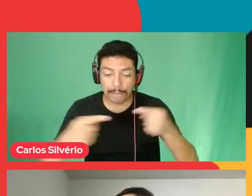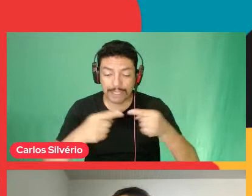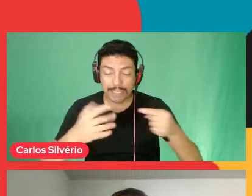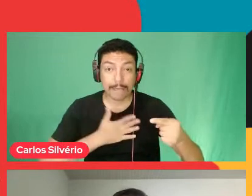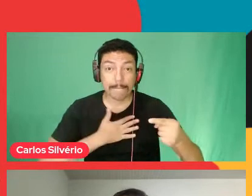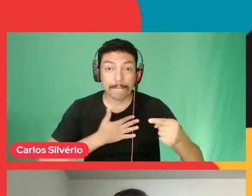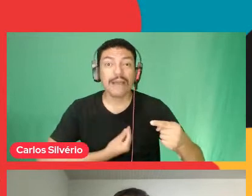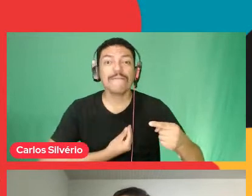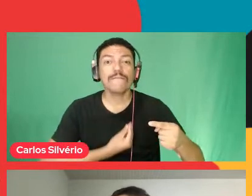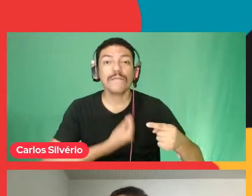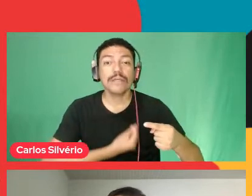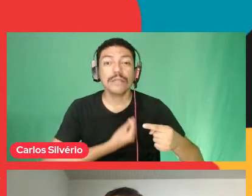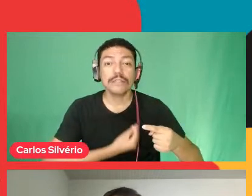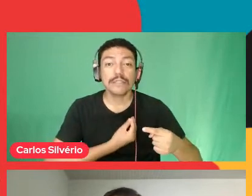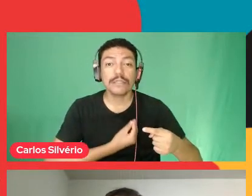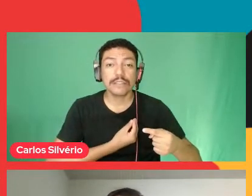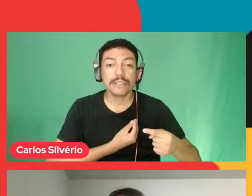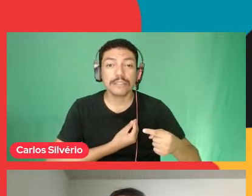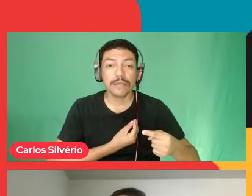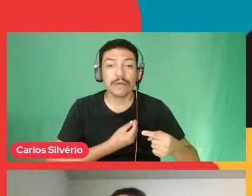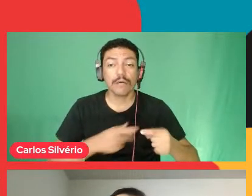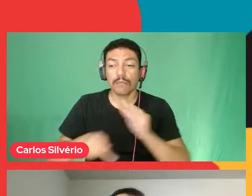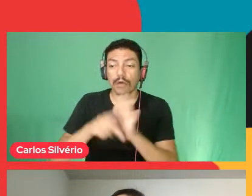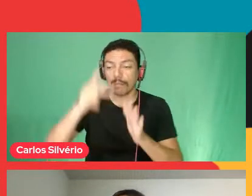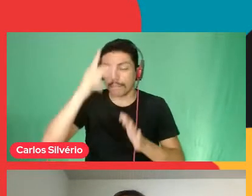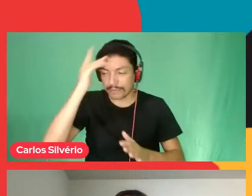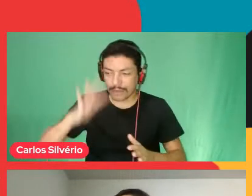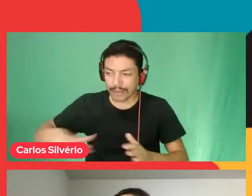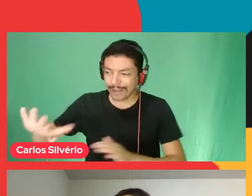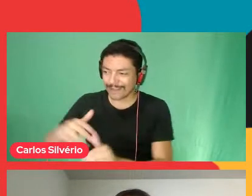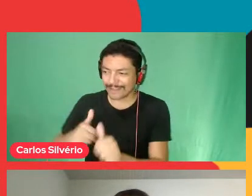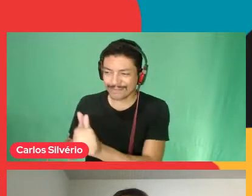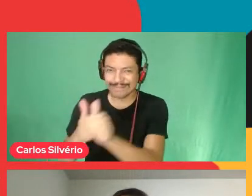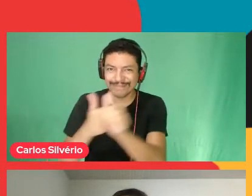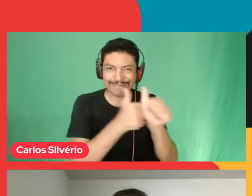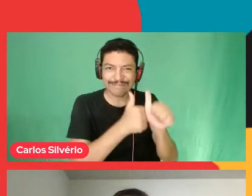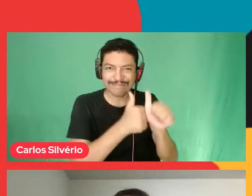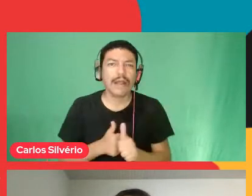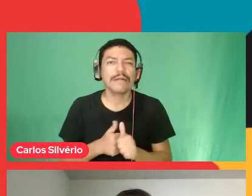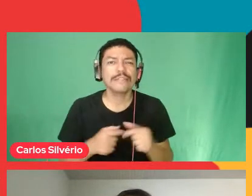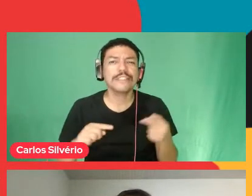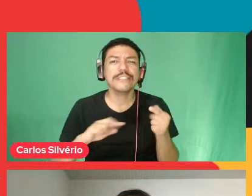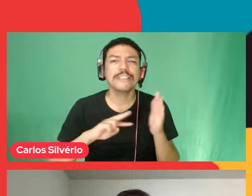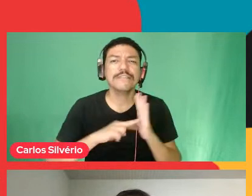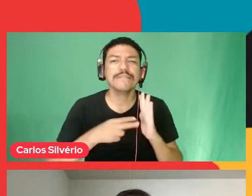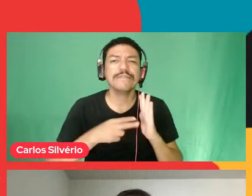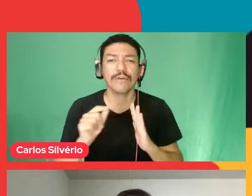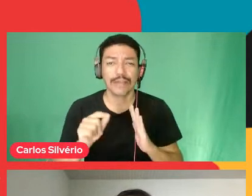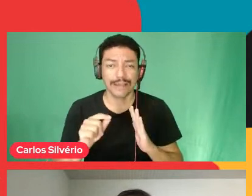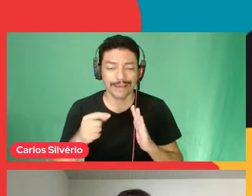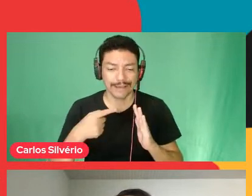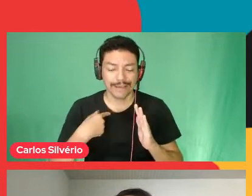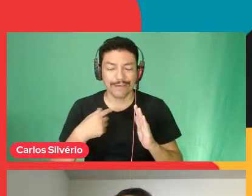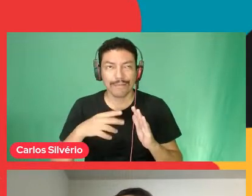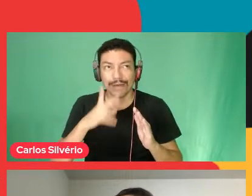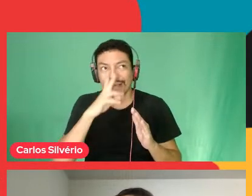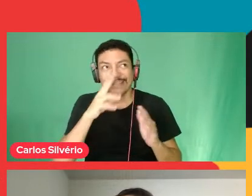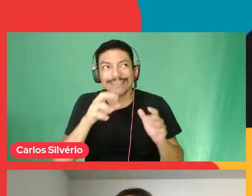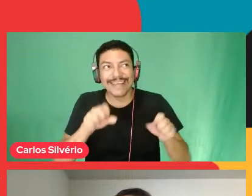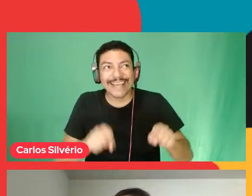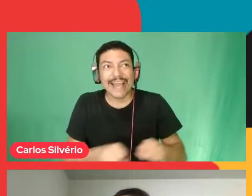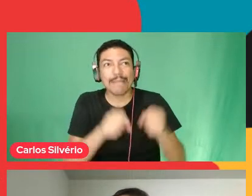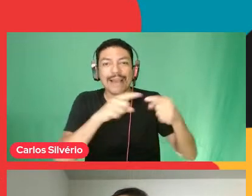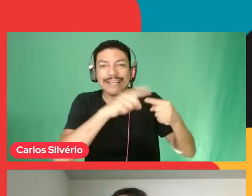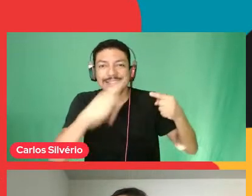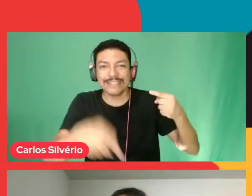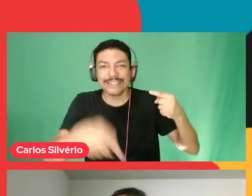na existência das pessoas que me cercam, né? Então, para mim, significou romper com esse ciclo de que eu não